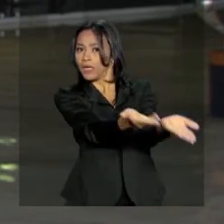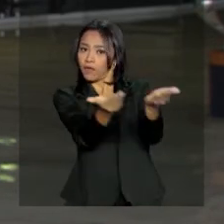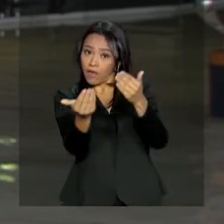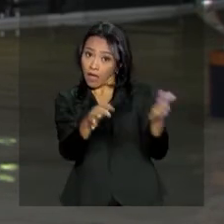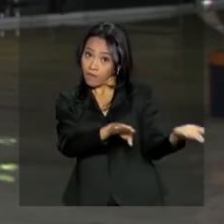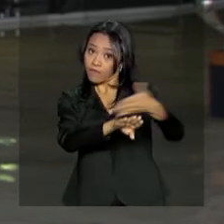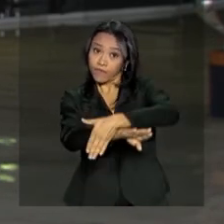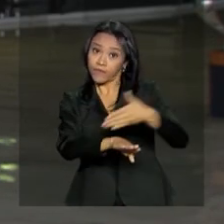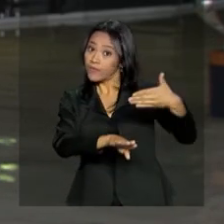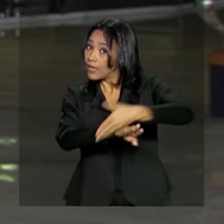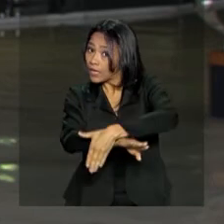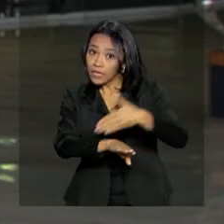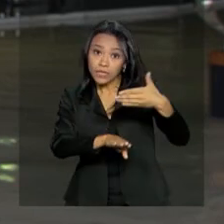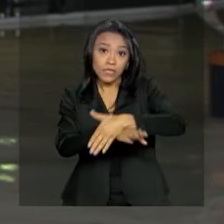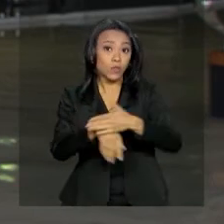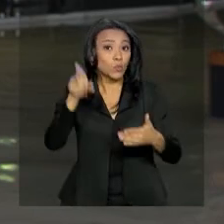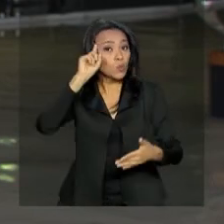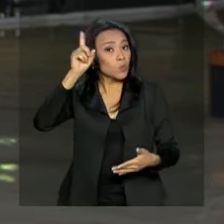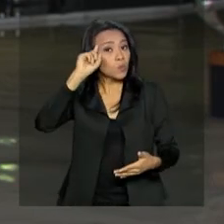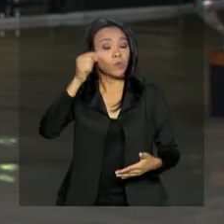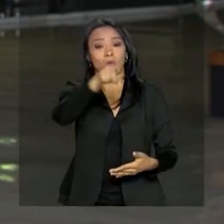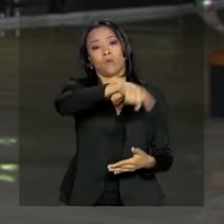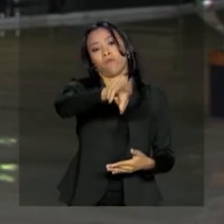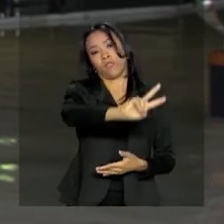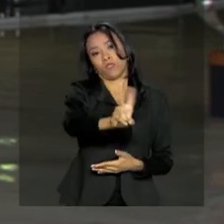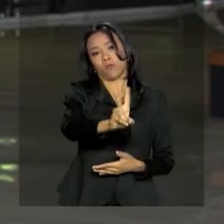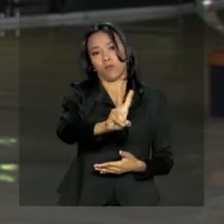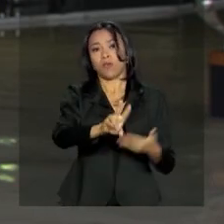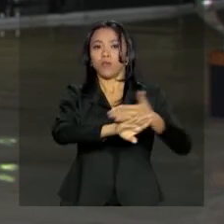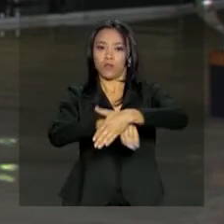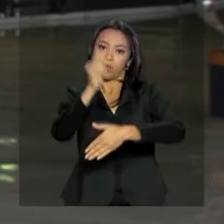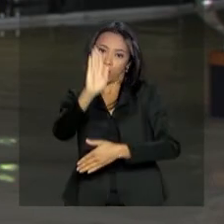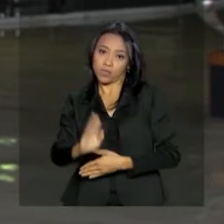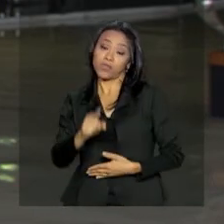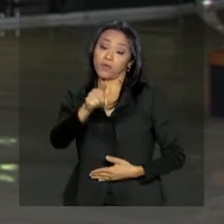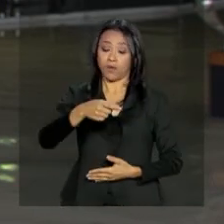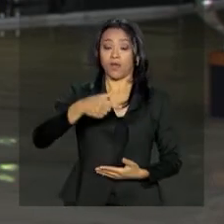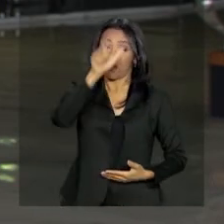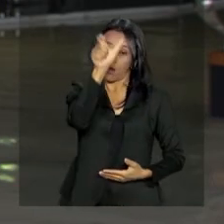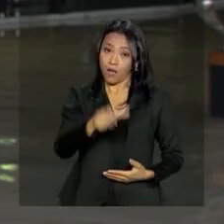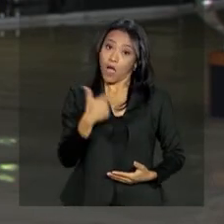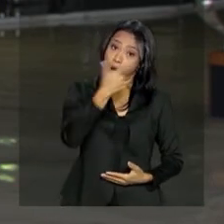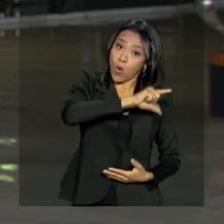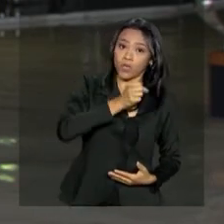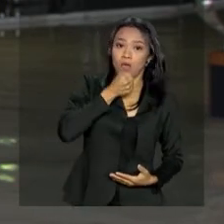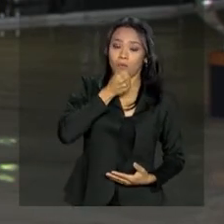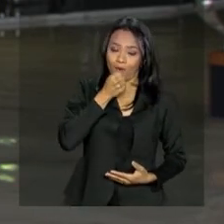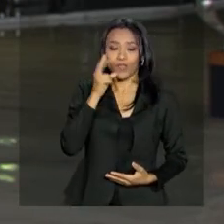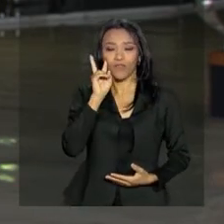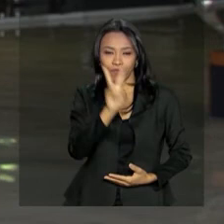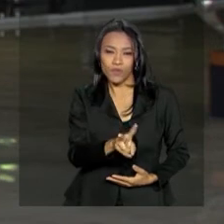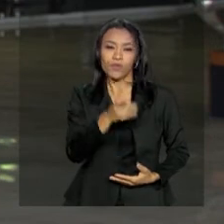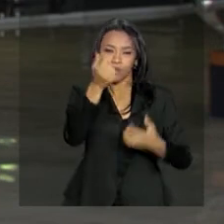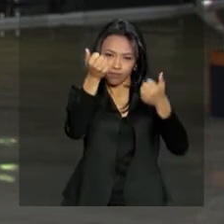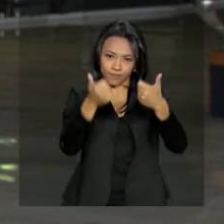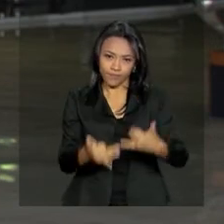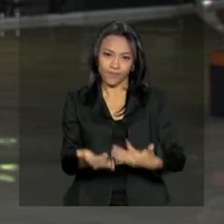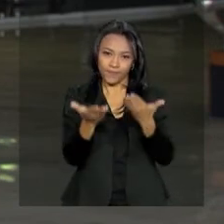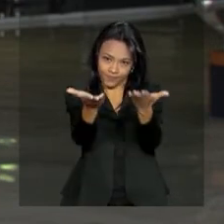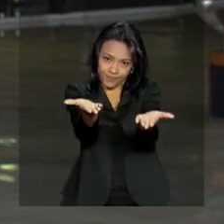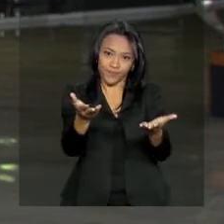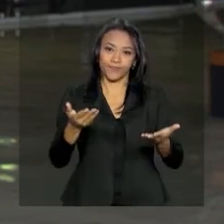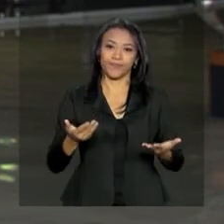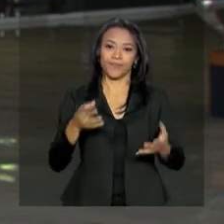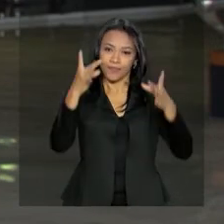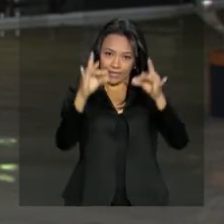todos os dias cruzam a fronteira do país. A repórter Luana Karen acompanhou esse trabalho em Pacaraima. Vamos ver